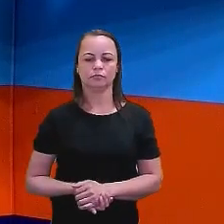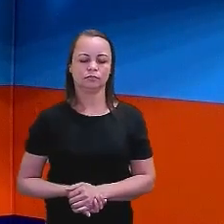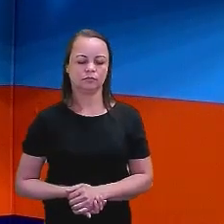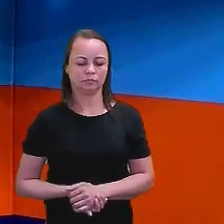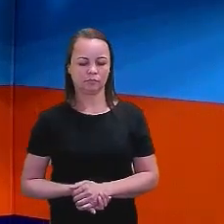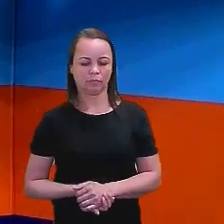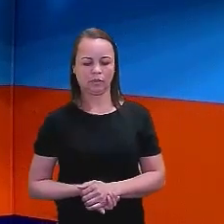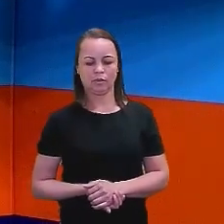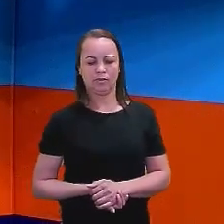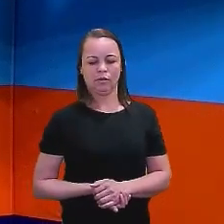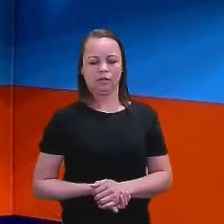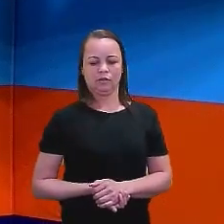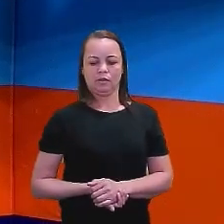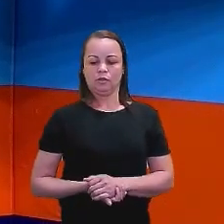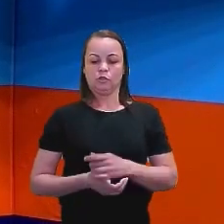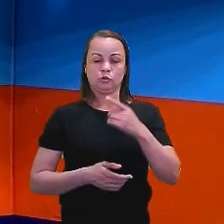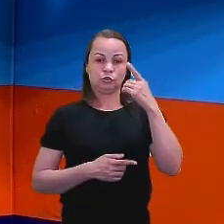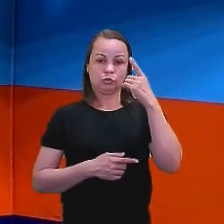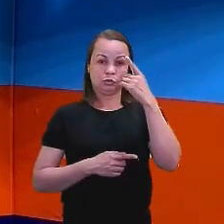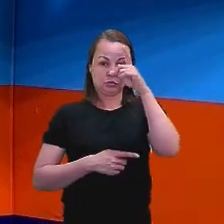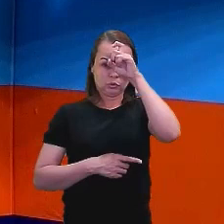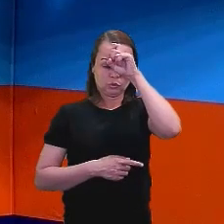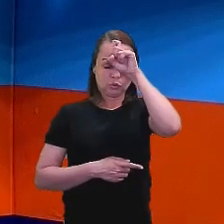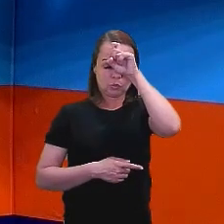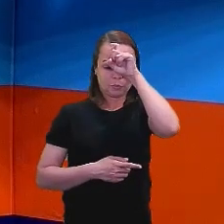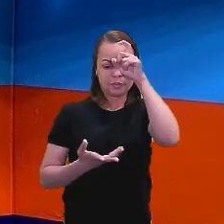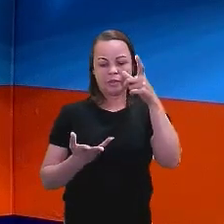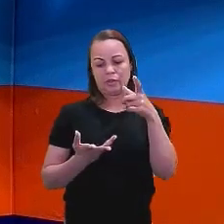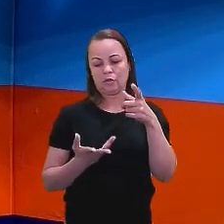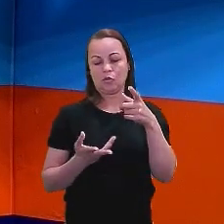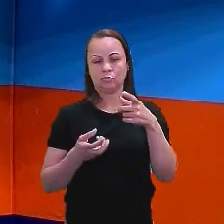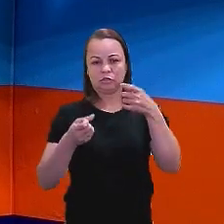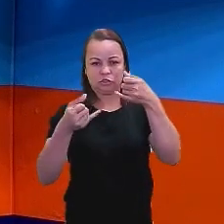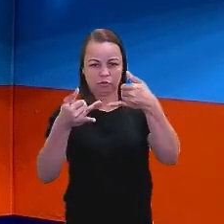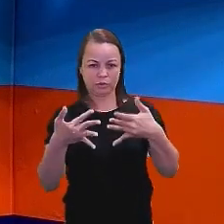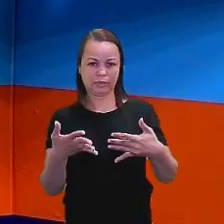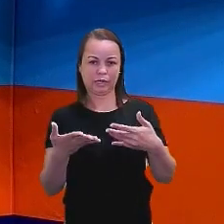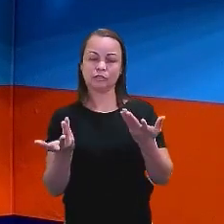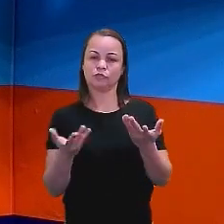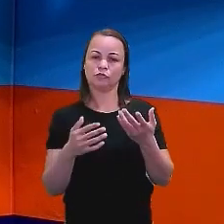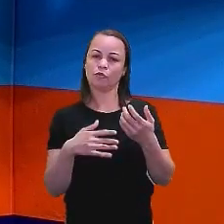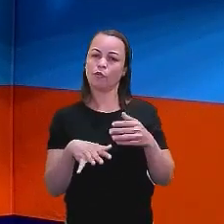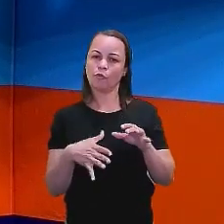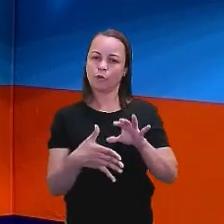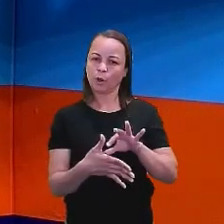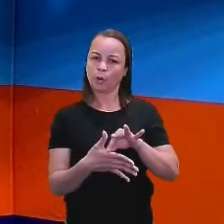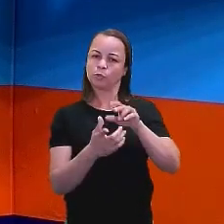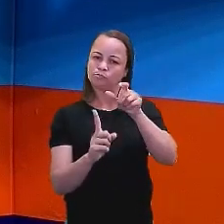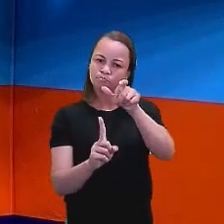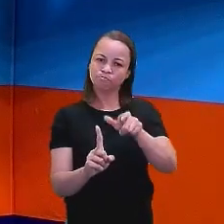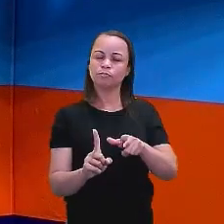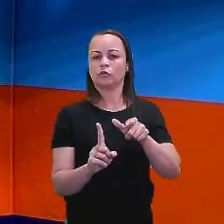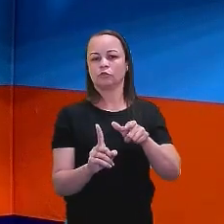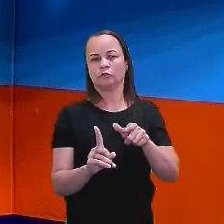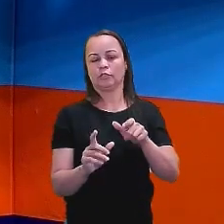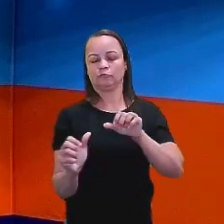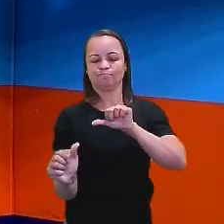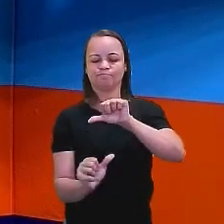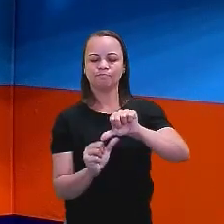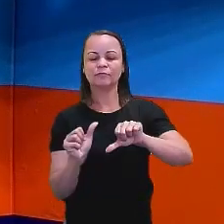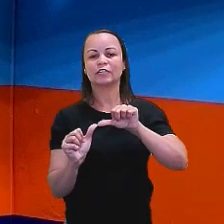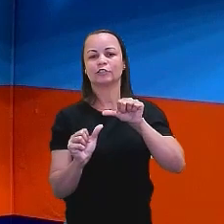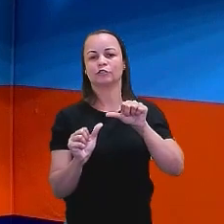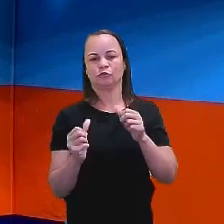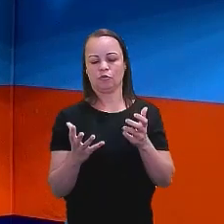Zumbi dos Palmares, como eu havia dito, ele foi um personagem da nossa história que transformou-se, ou que